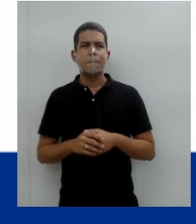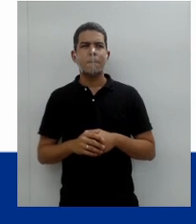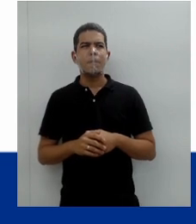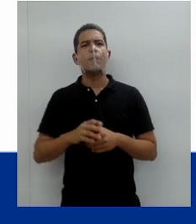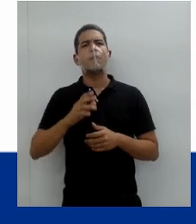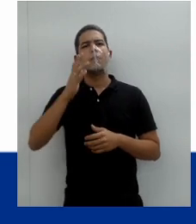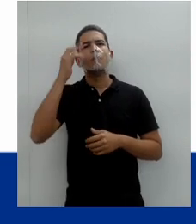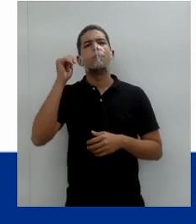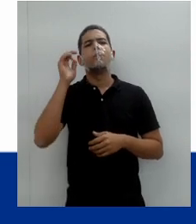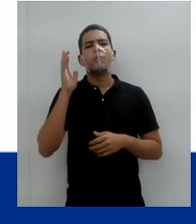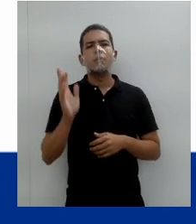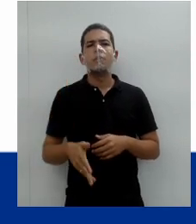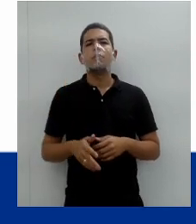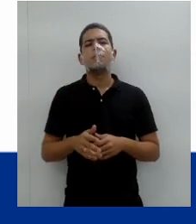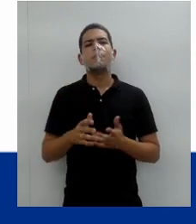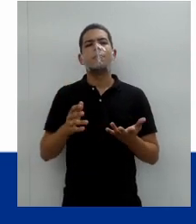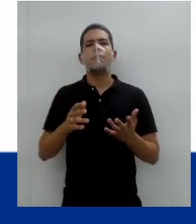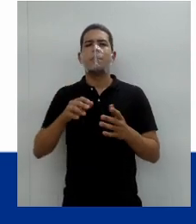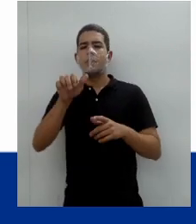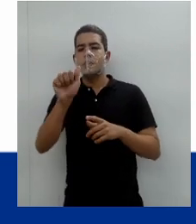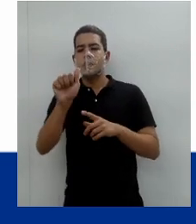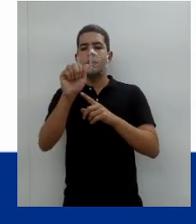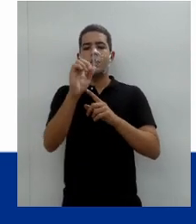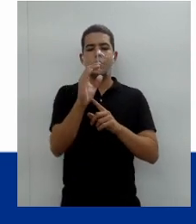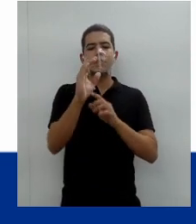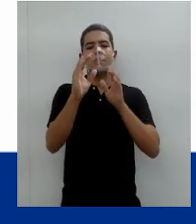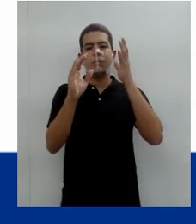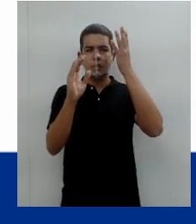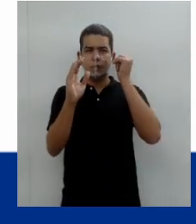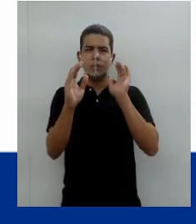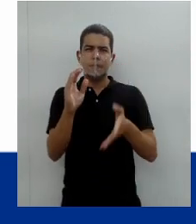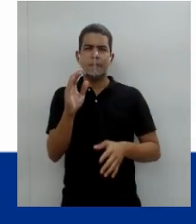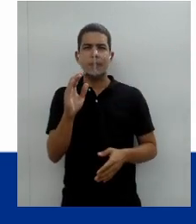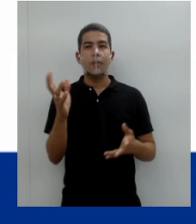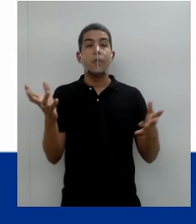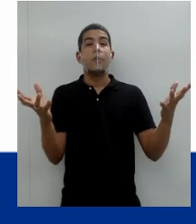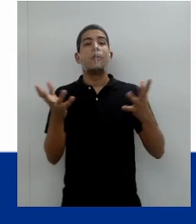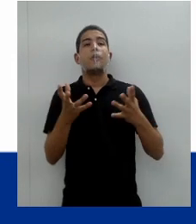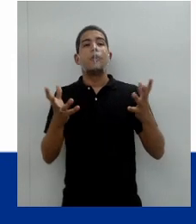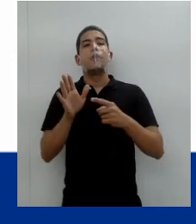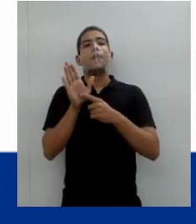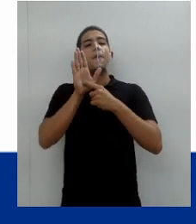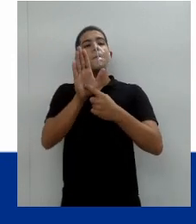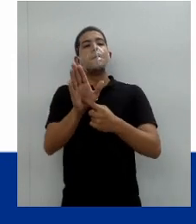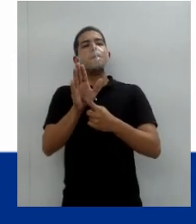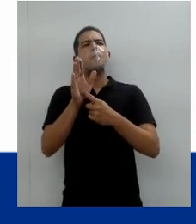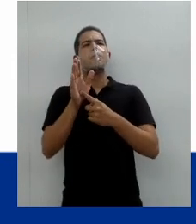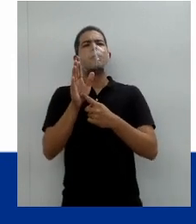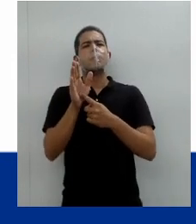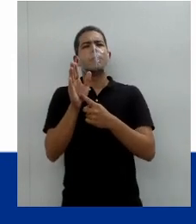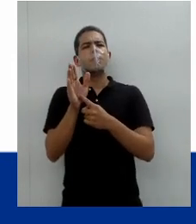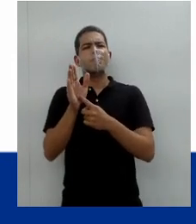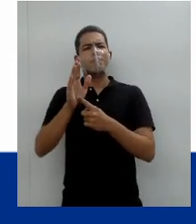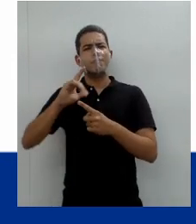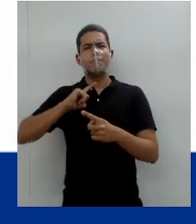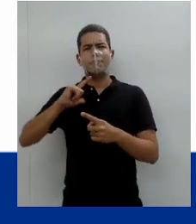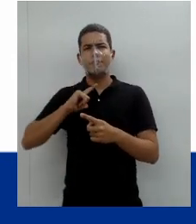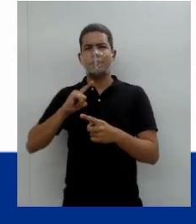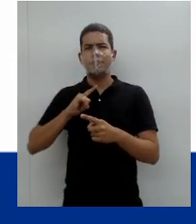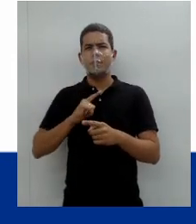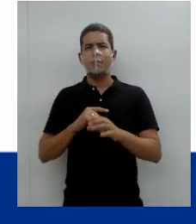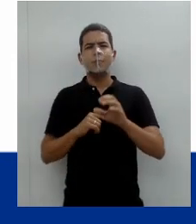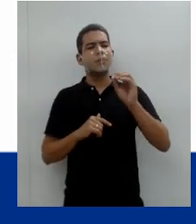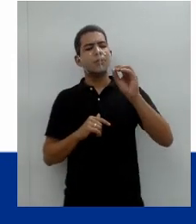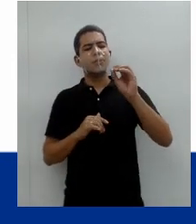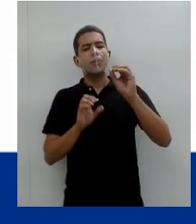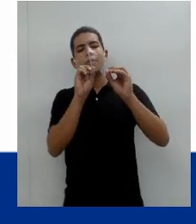o que significa o coeficiente A e o coeficiente C. E agora eu quero mostrar para vocês essa ideia daí de